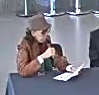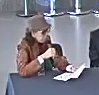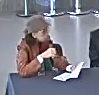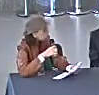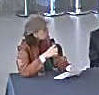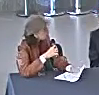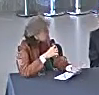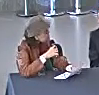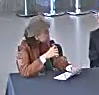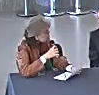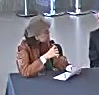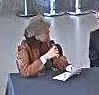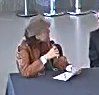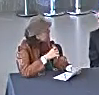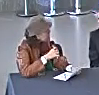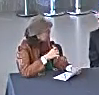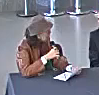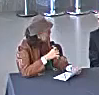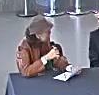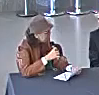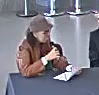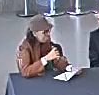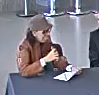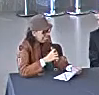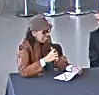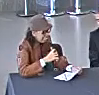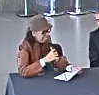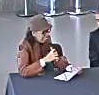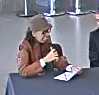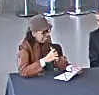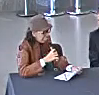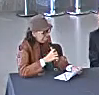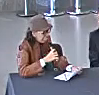É mesmo só uma palavra de gratidão.